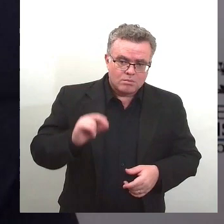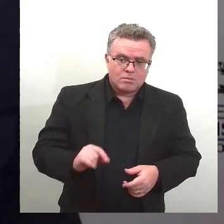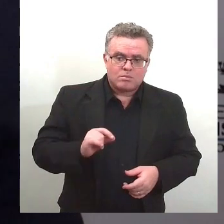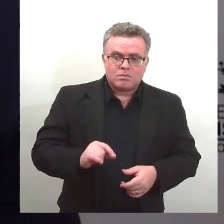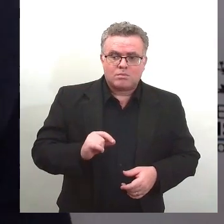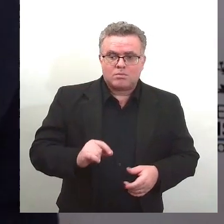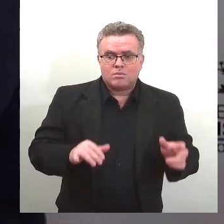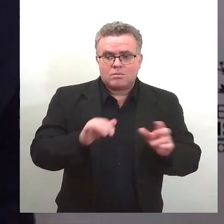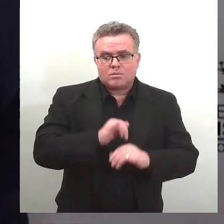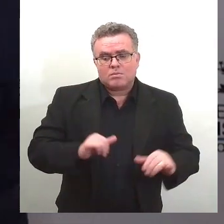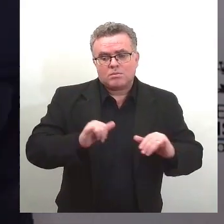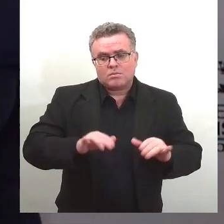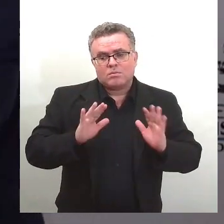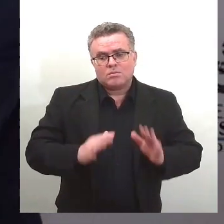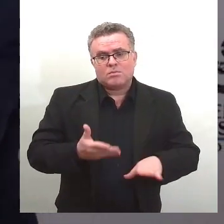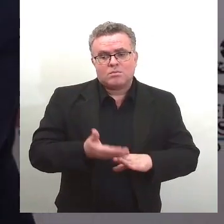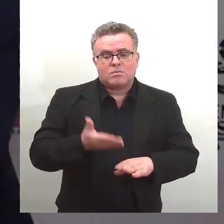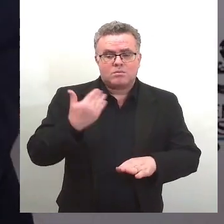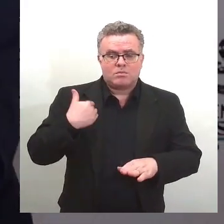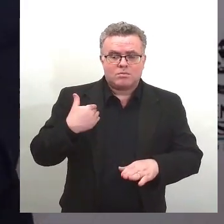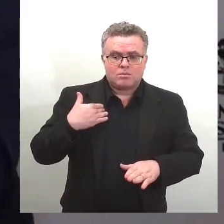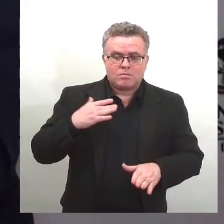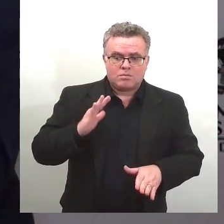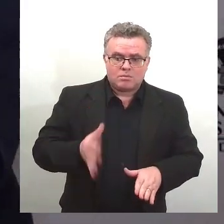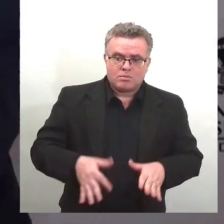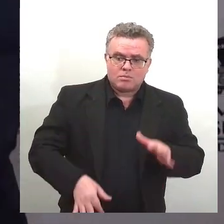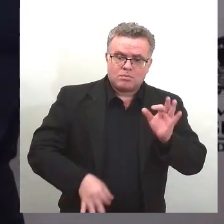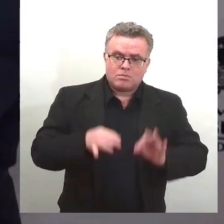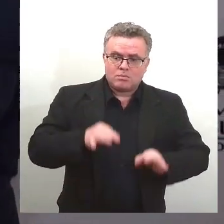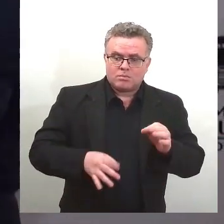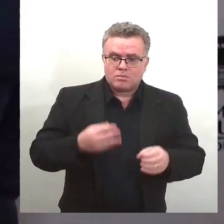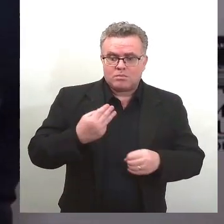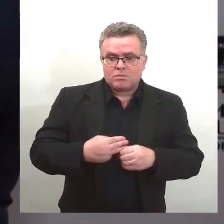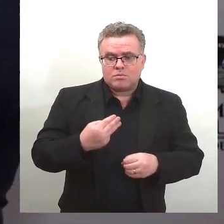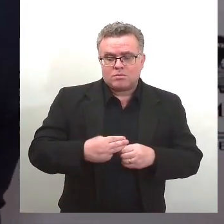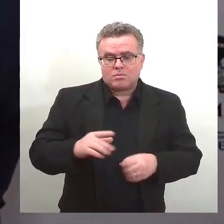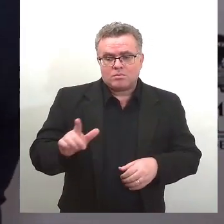em primeira instância por um juiz no município de Lagarto, que